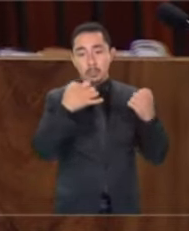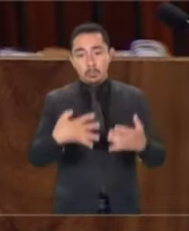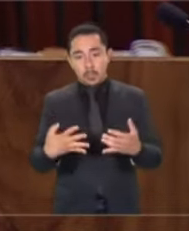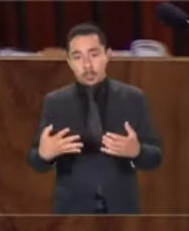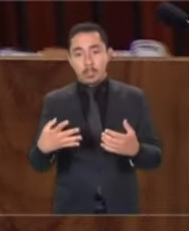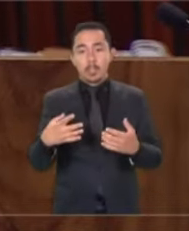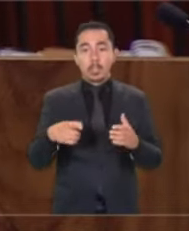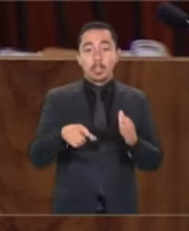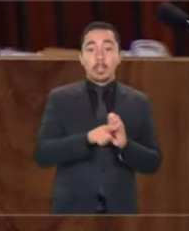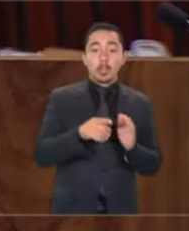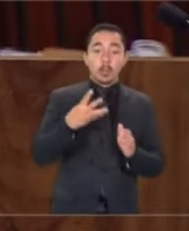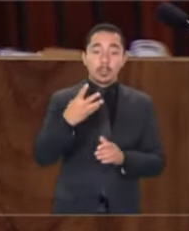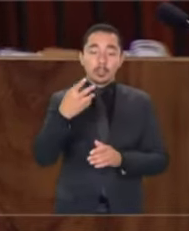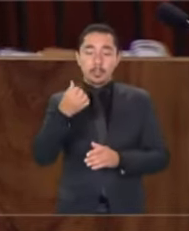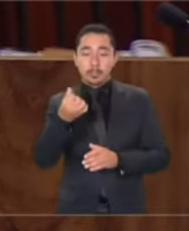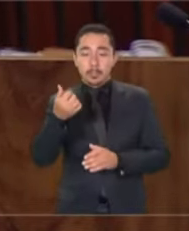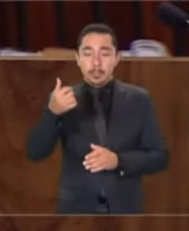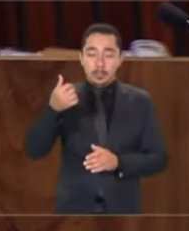R$